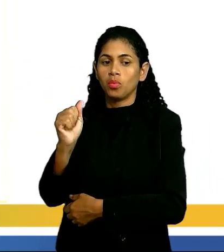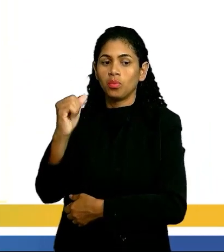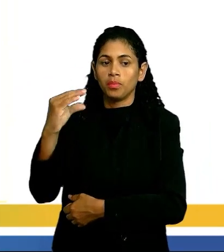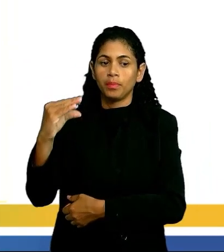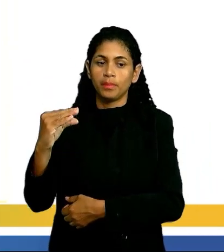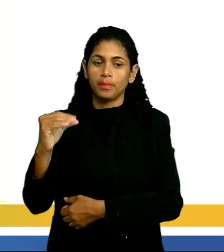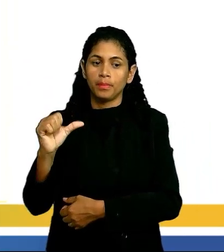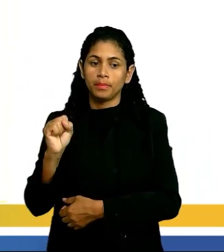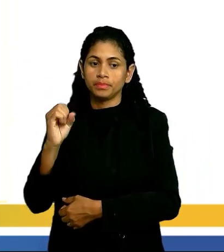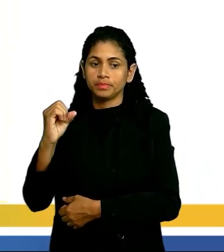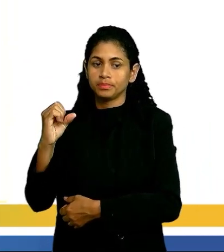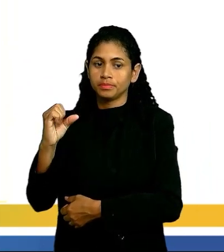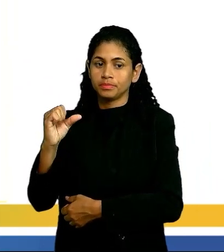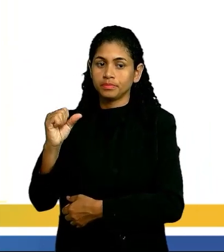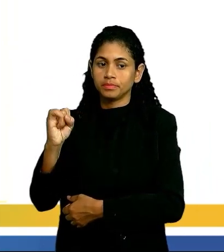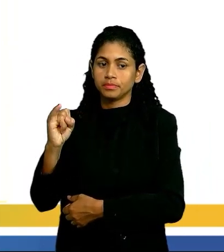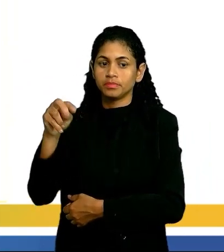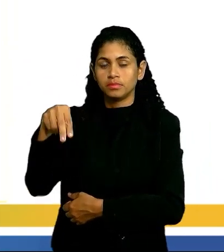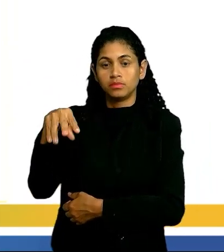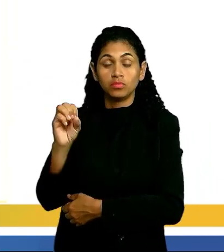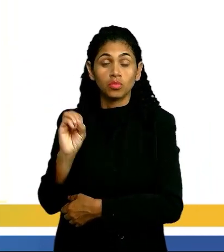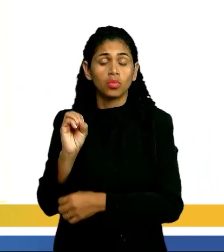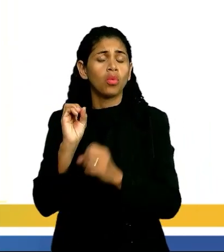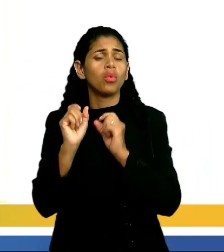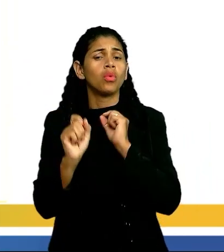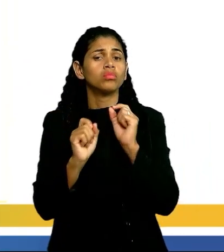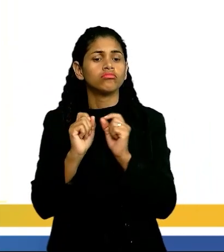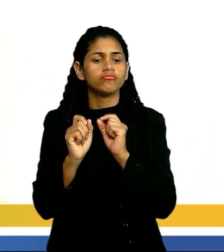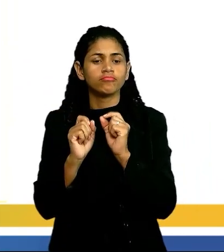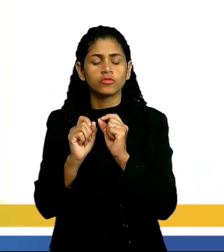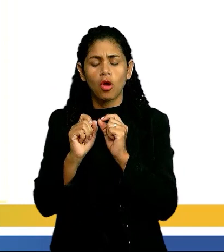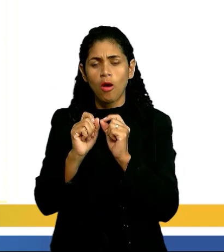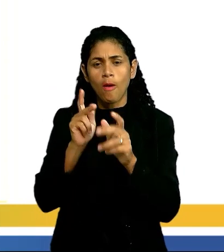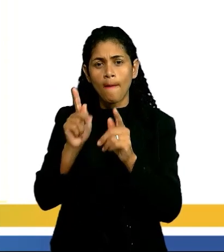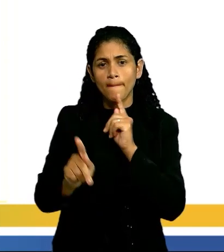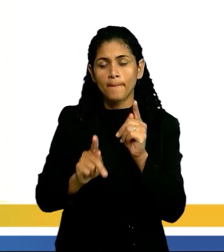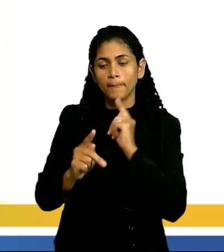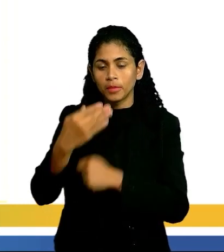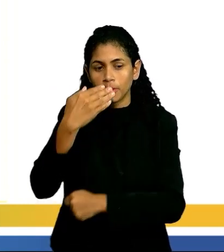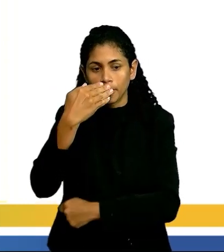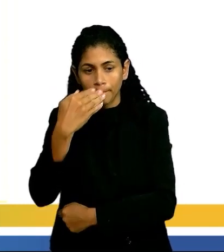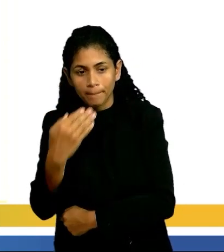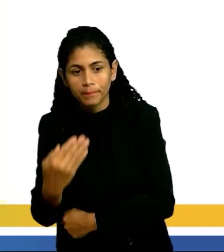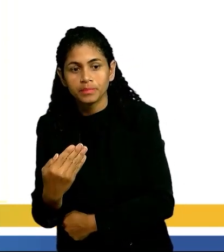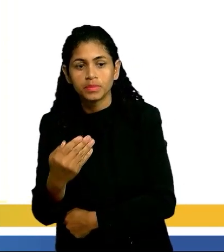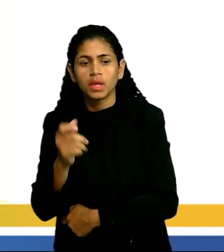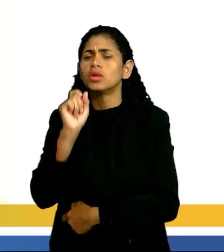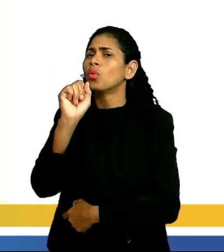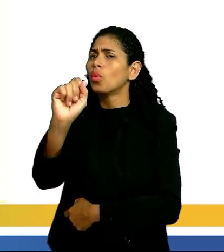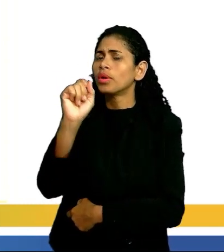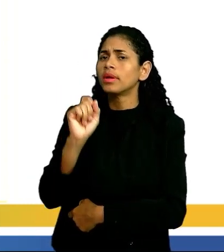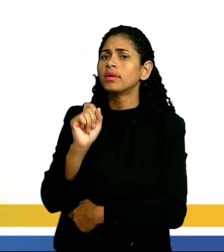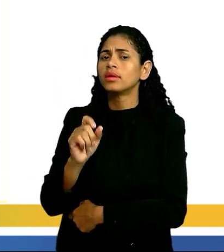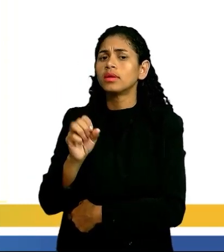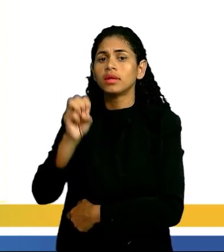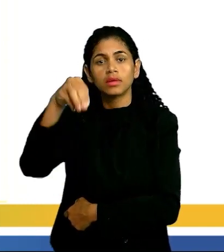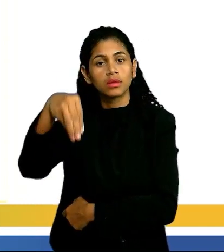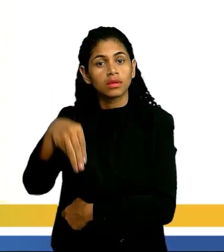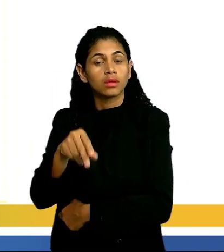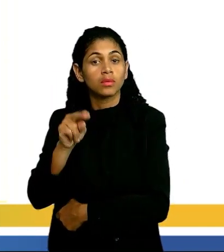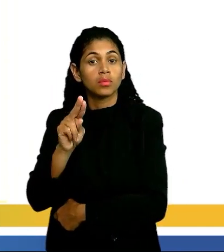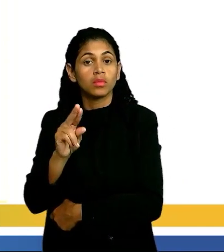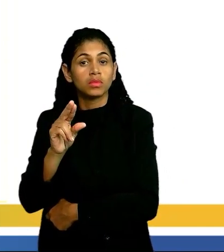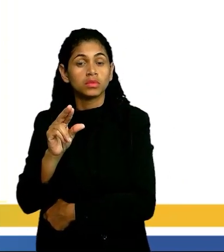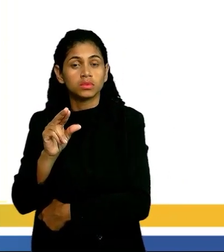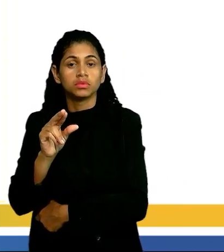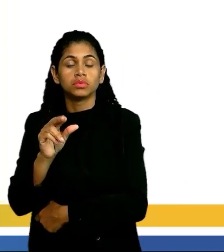Roma. Então tudo começa ali, onde o próprio povo pede para que o Mussolini tome as rédeas, né, e se torne o Duce,